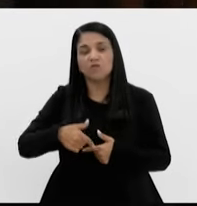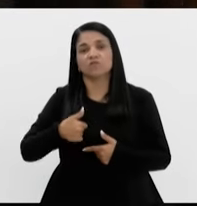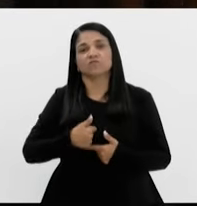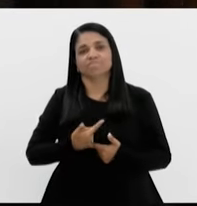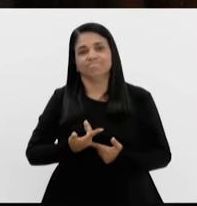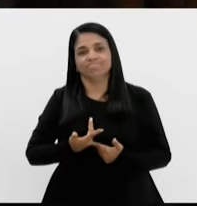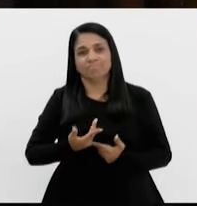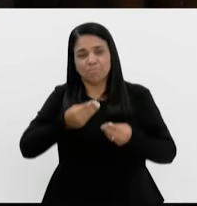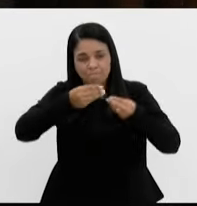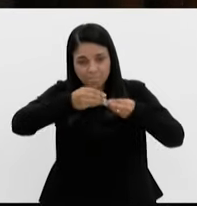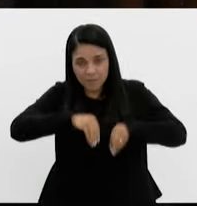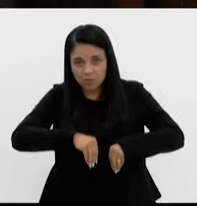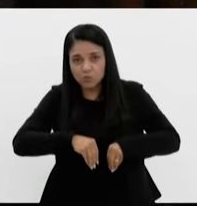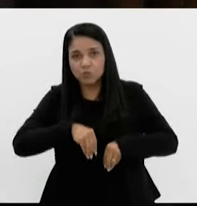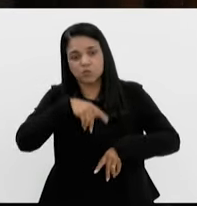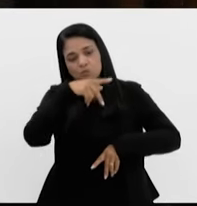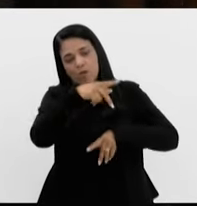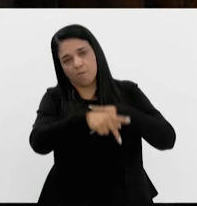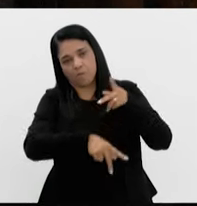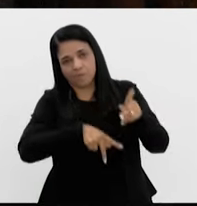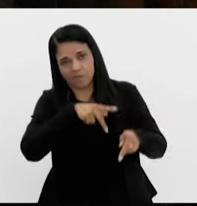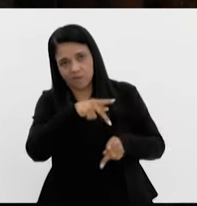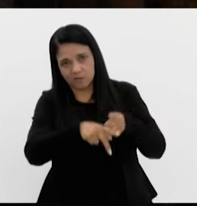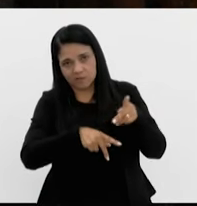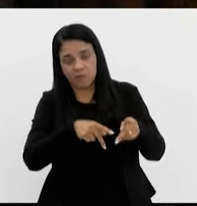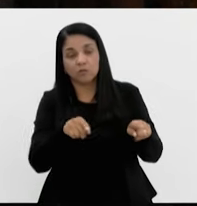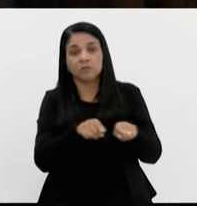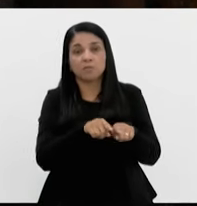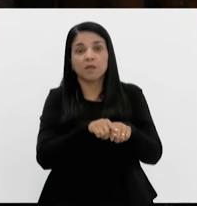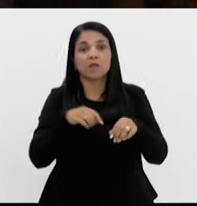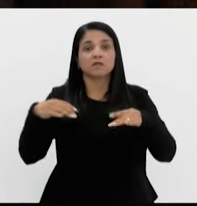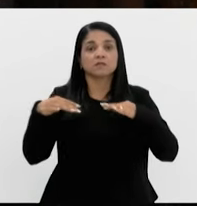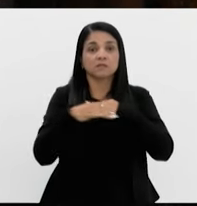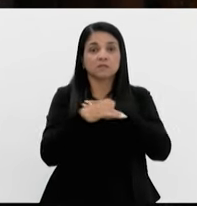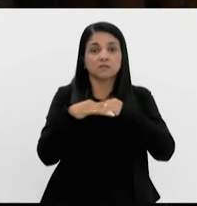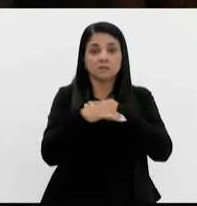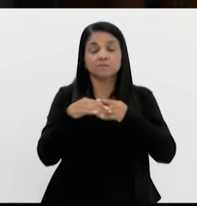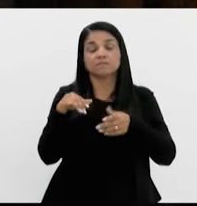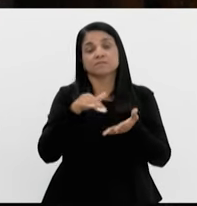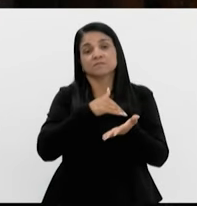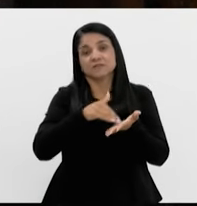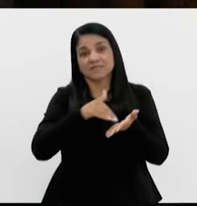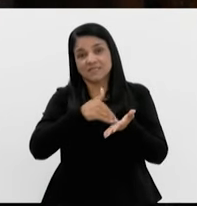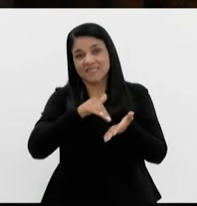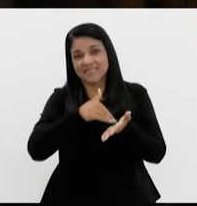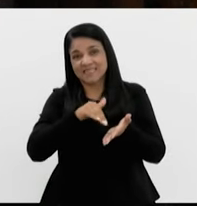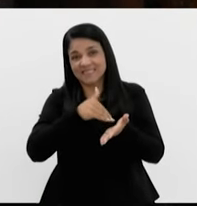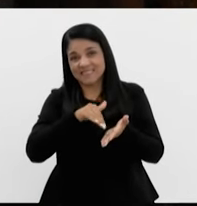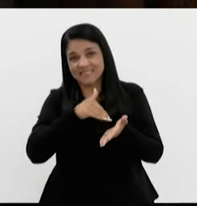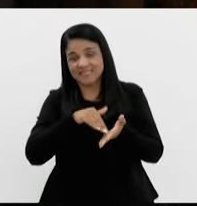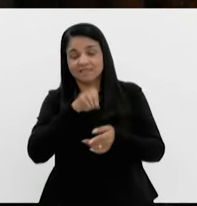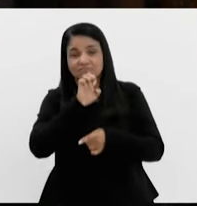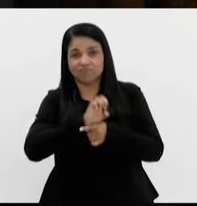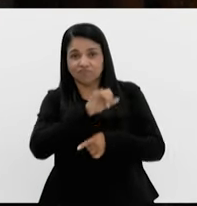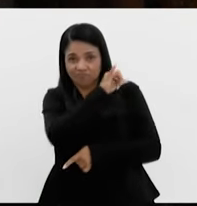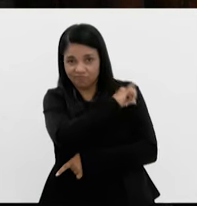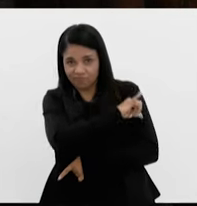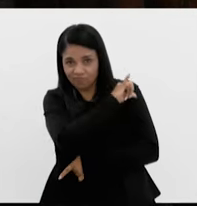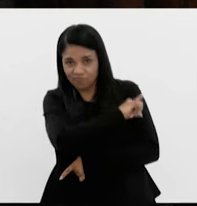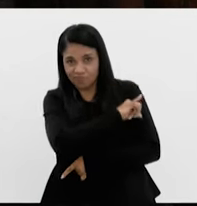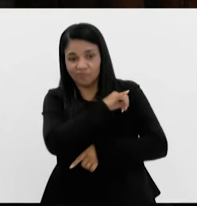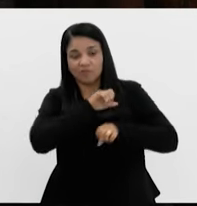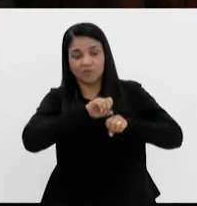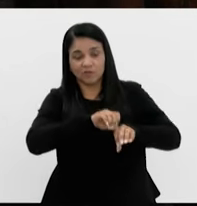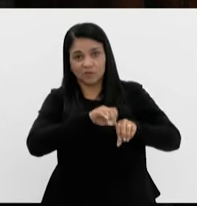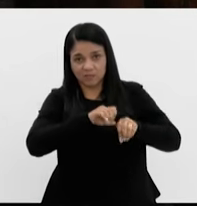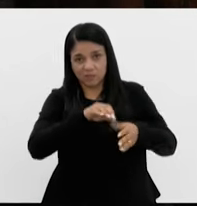ao que vem acontecendo na Secretaria Municipal de Educação da cidade do Rio de Janeiro